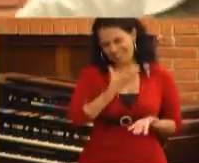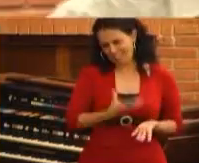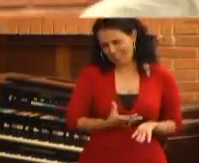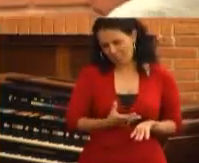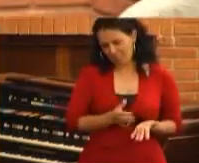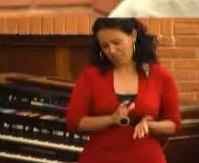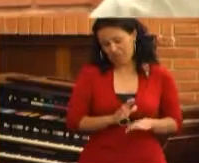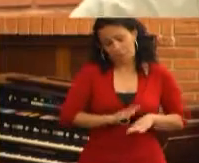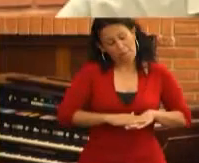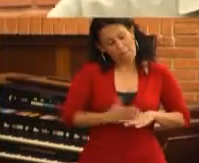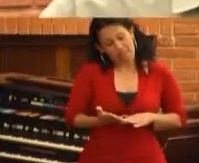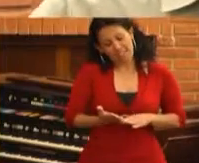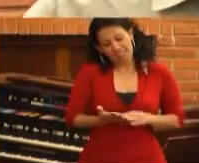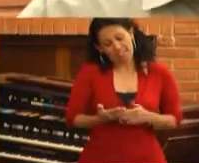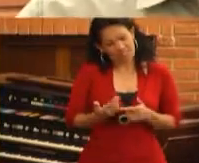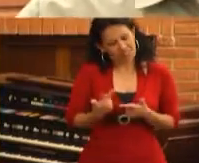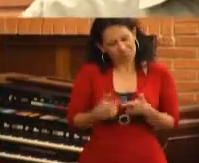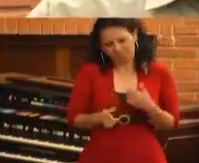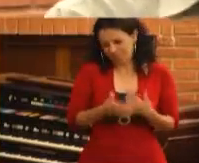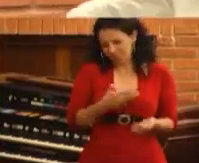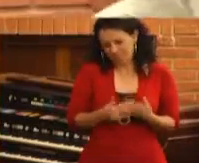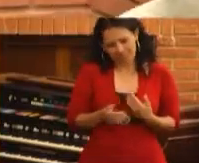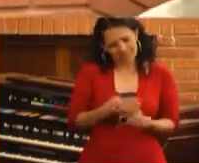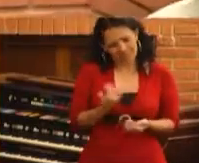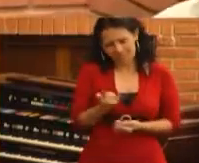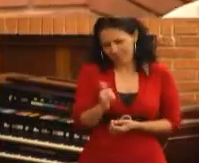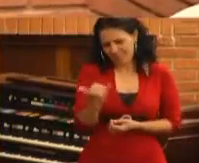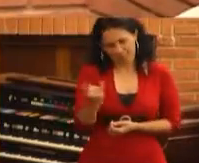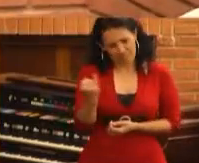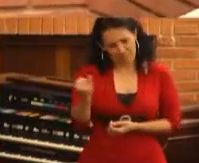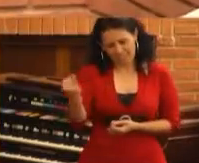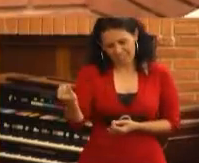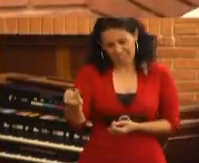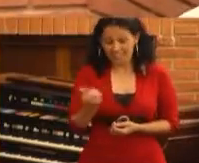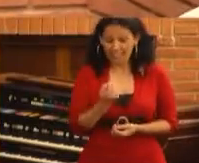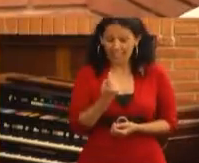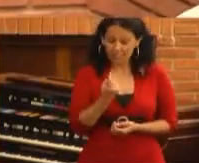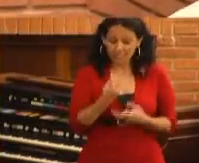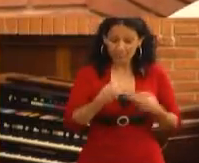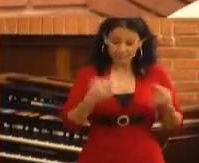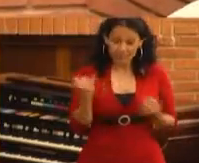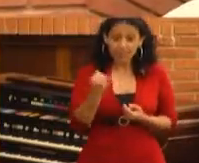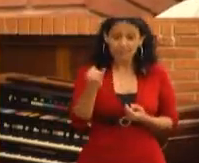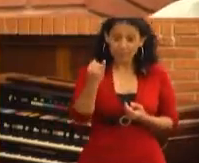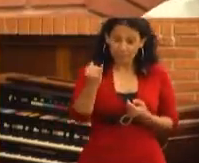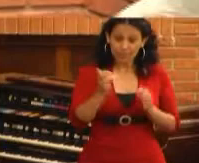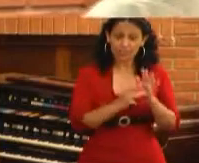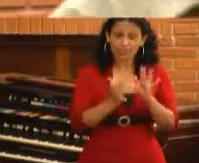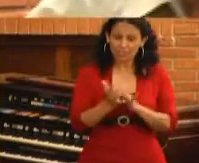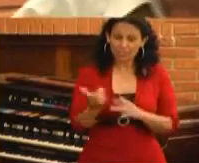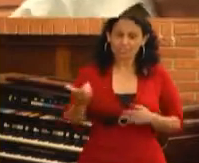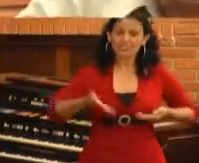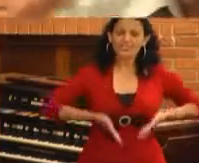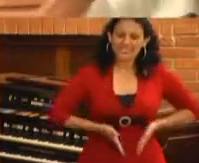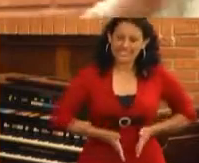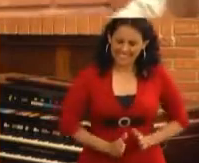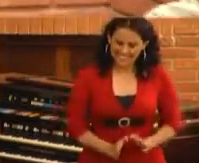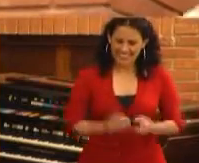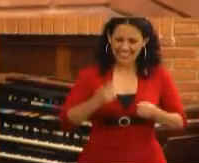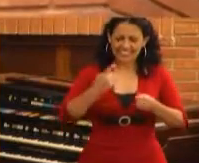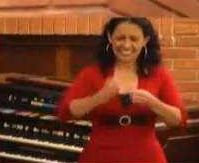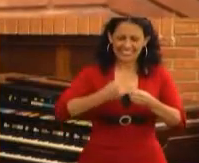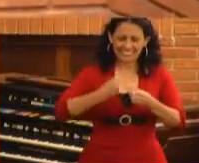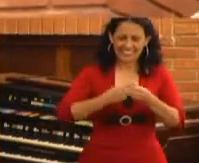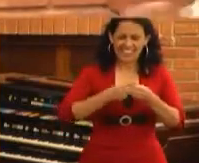que veio em carne, veio. E que veio lá na cidadezinha de Belém para ser o pão, como disse o pastor Humberto hoje. É a casa do